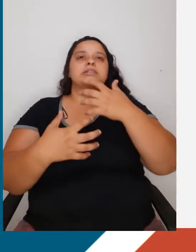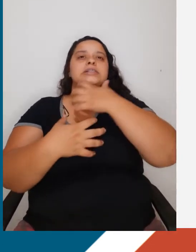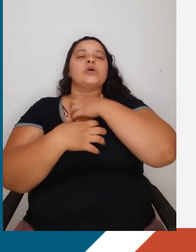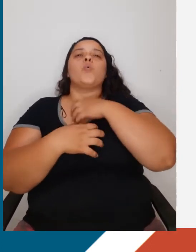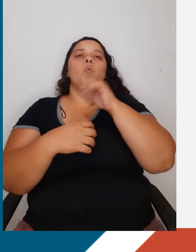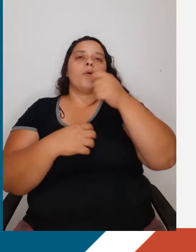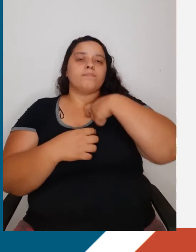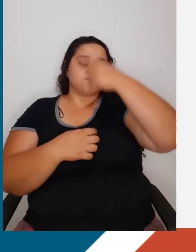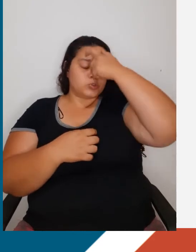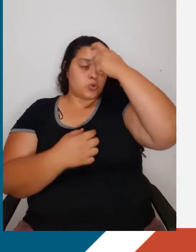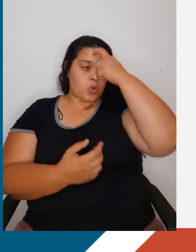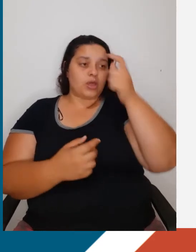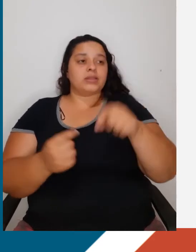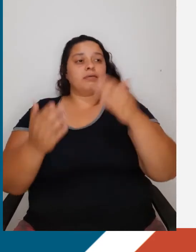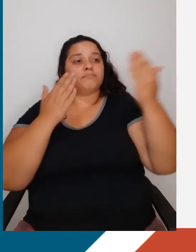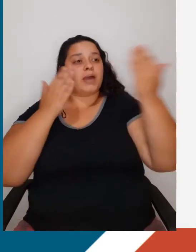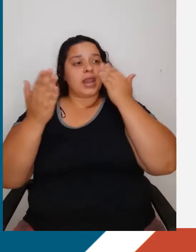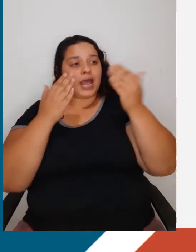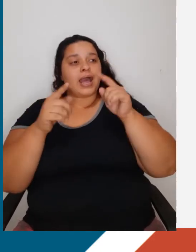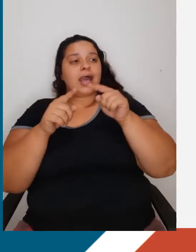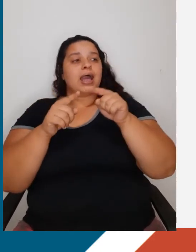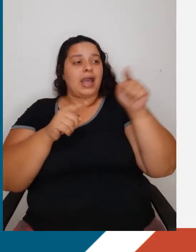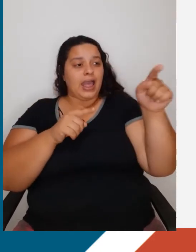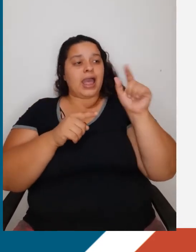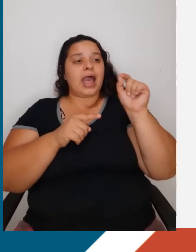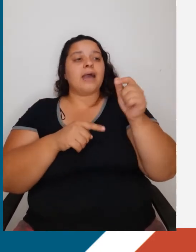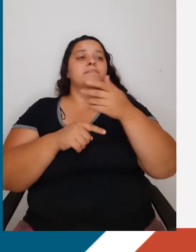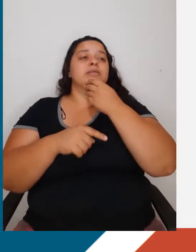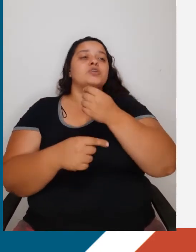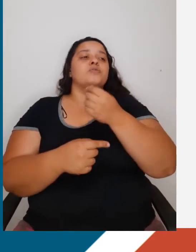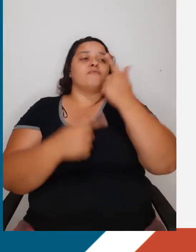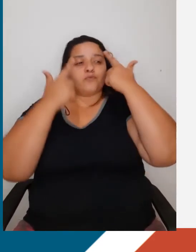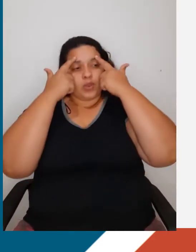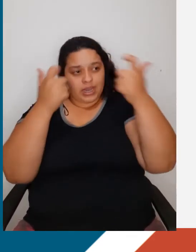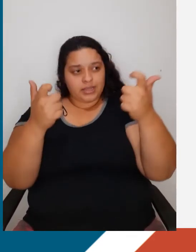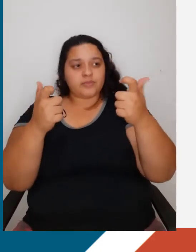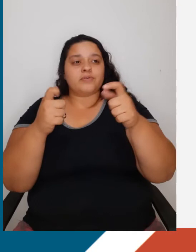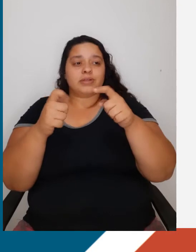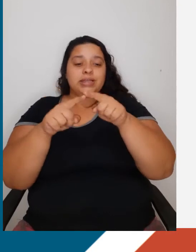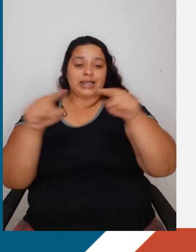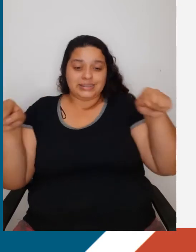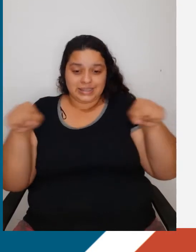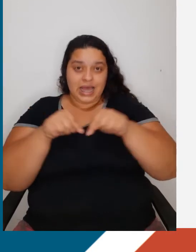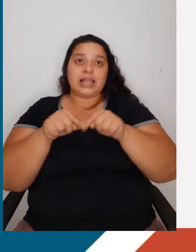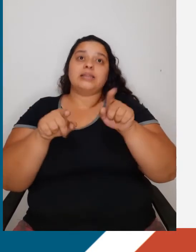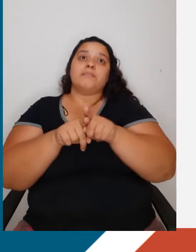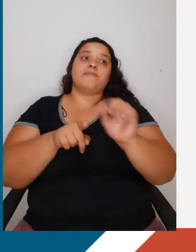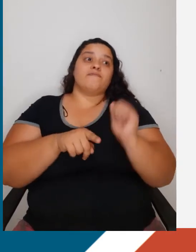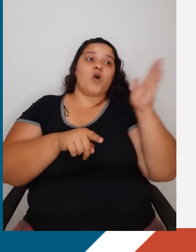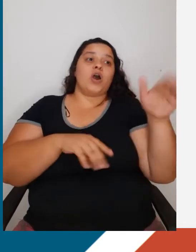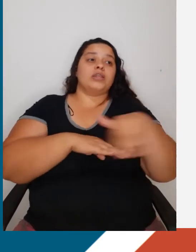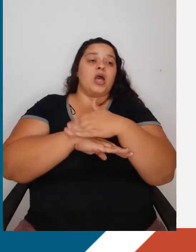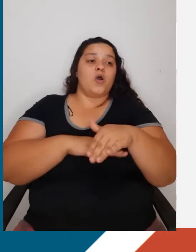interessante também o paralelo feito entre os alunos violentos da sala de aula do personagem e a forma como os outros viam ele na rua. Na